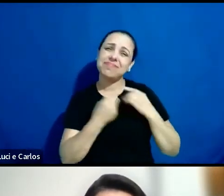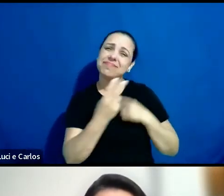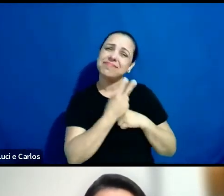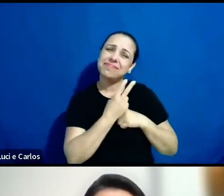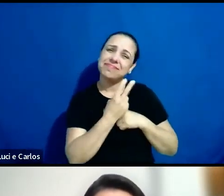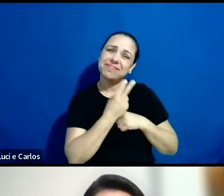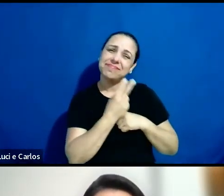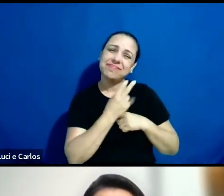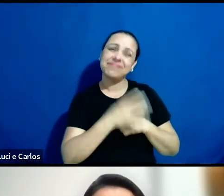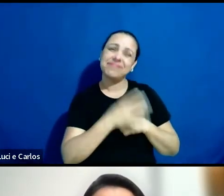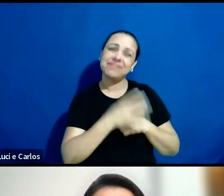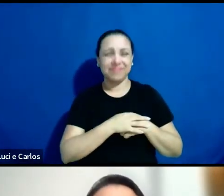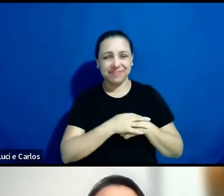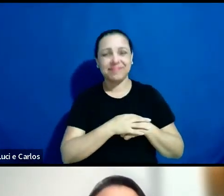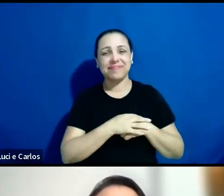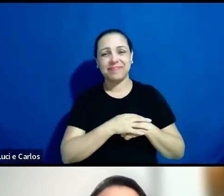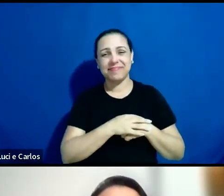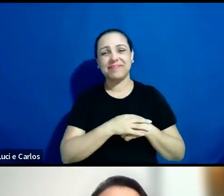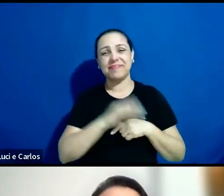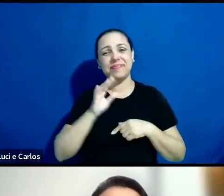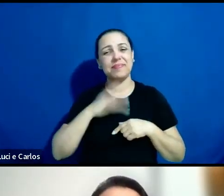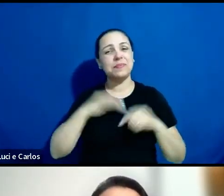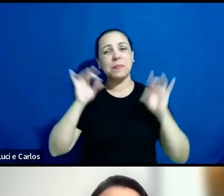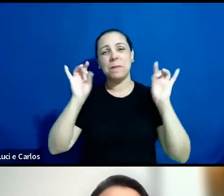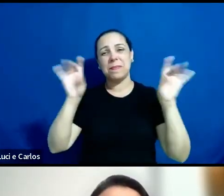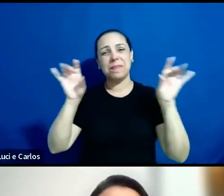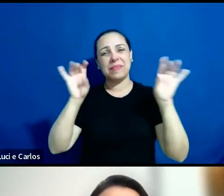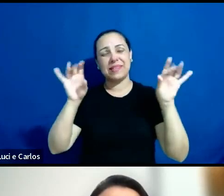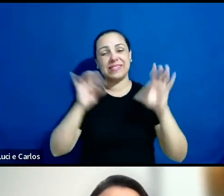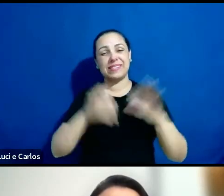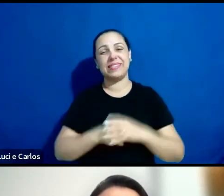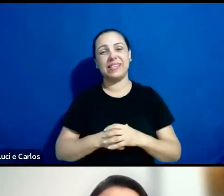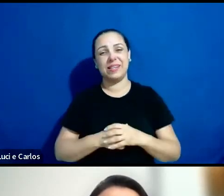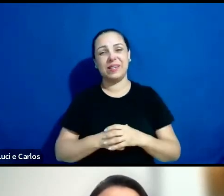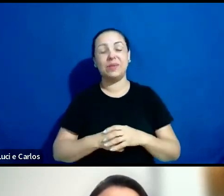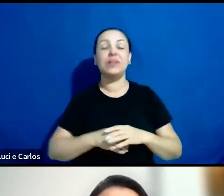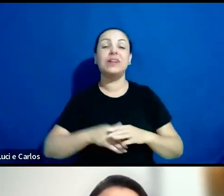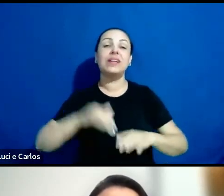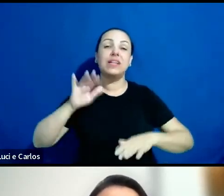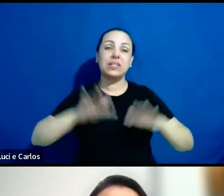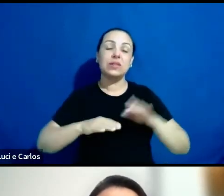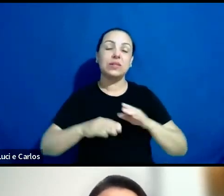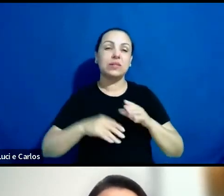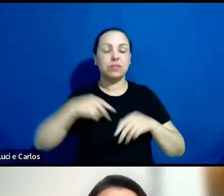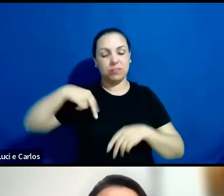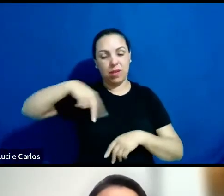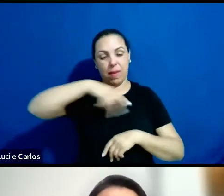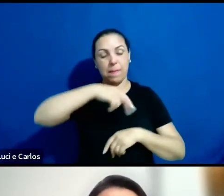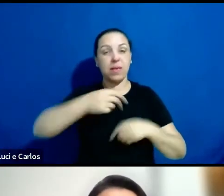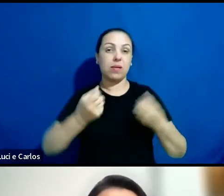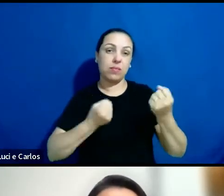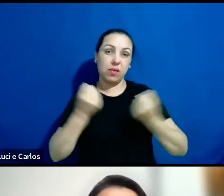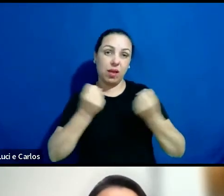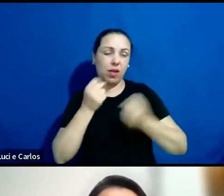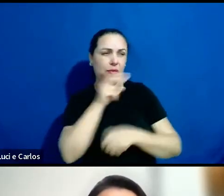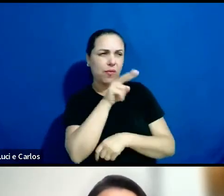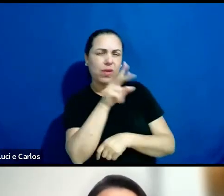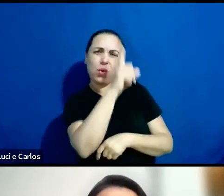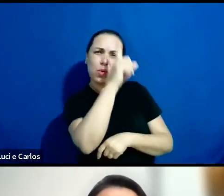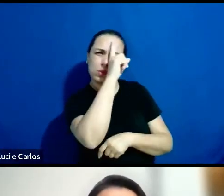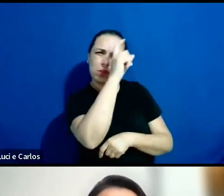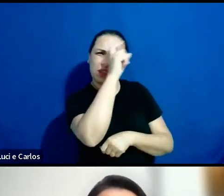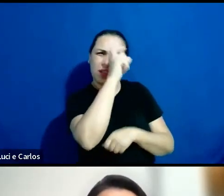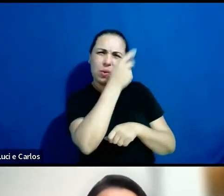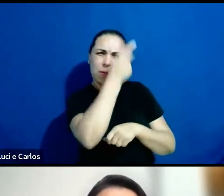preço. Às vezes a gente passa perto de um posto de saúde, de um hospital, e vê tantas